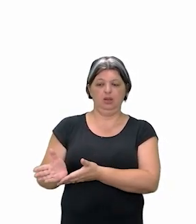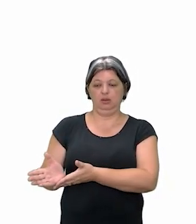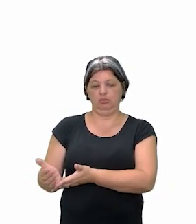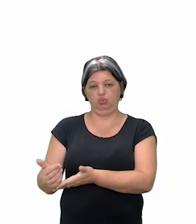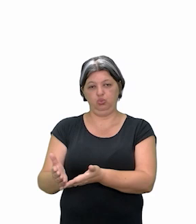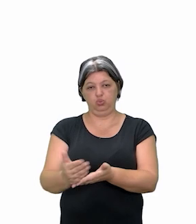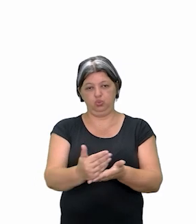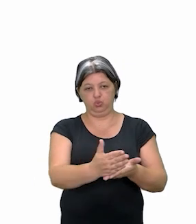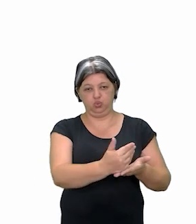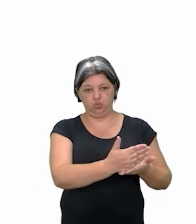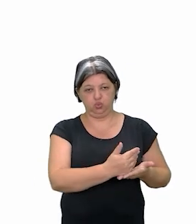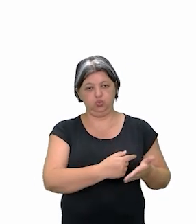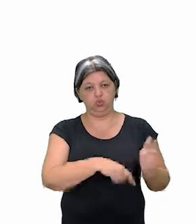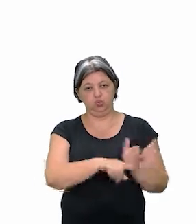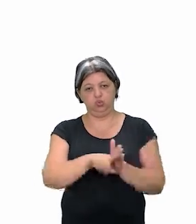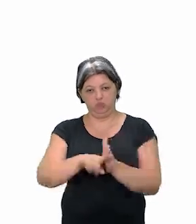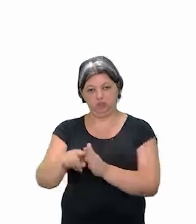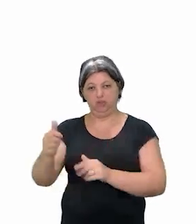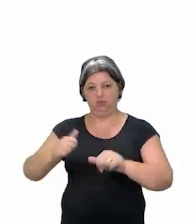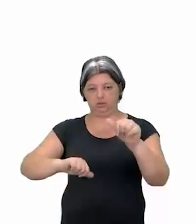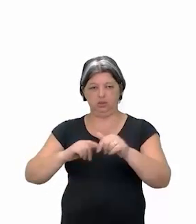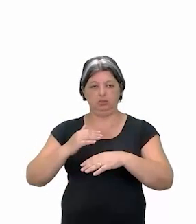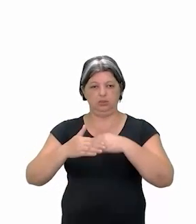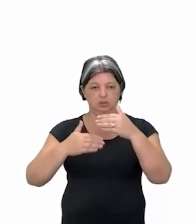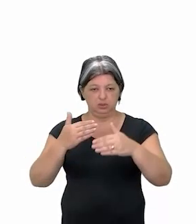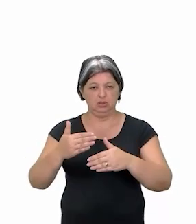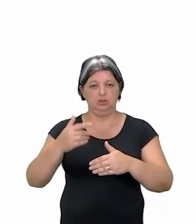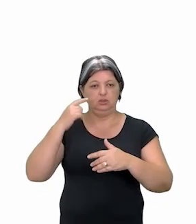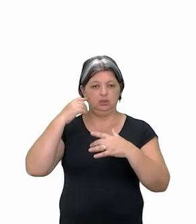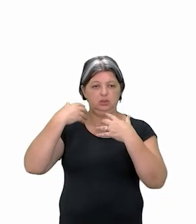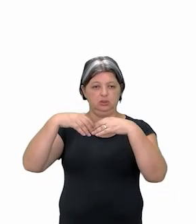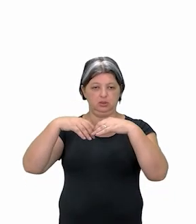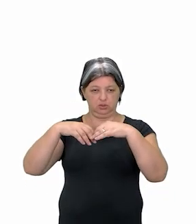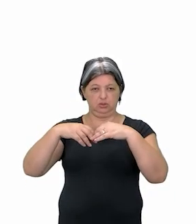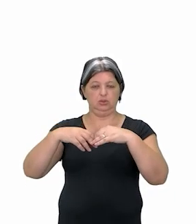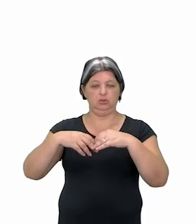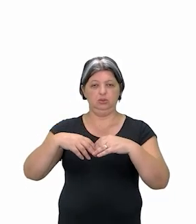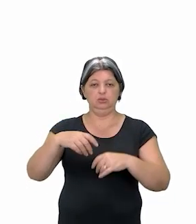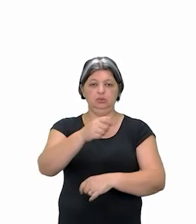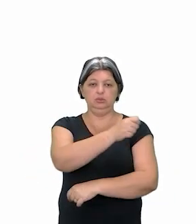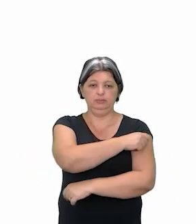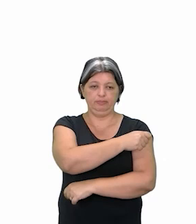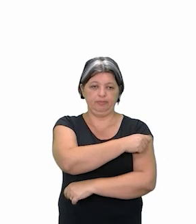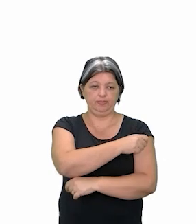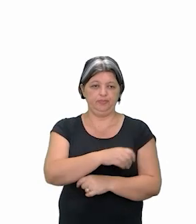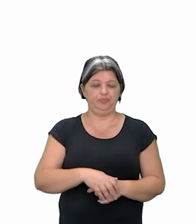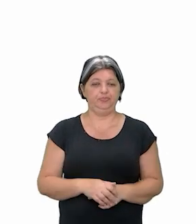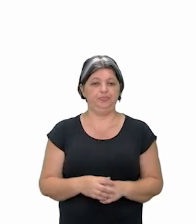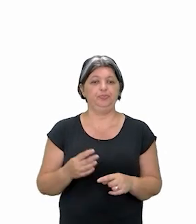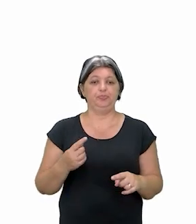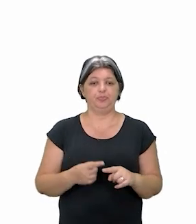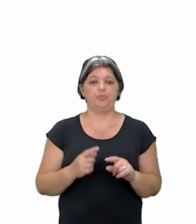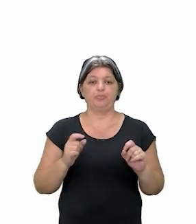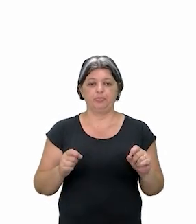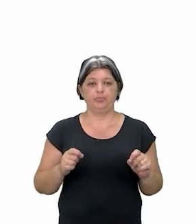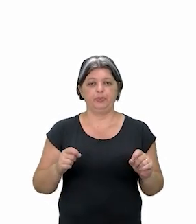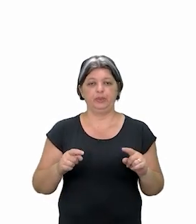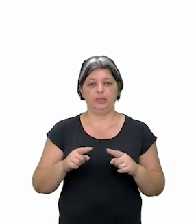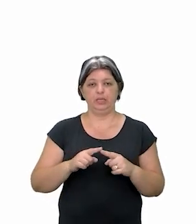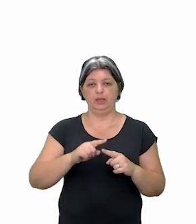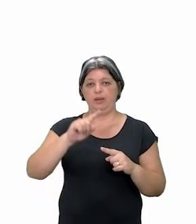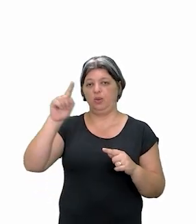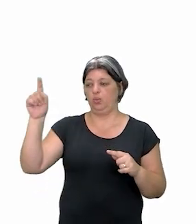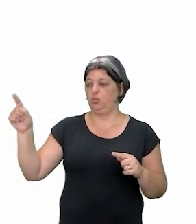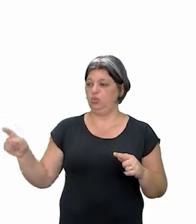para analisar os processos cognitivos dos estudantes. Então, vejam que ele se retroalimenta, é um ciclo que, a partir de coletar